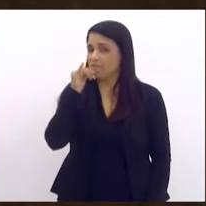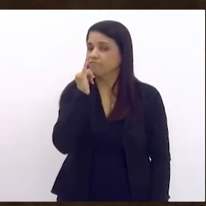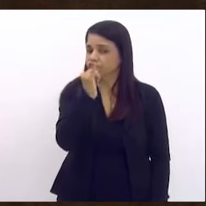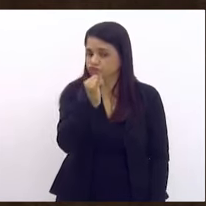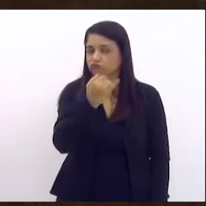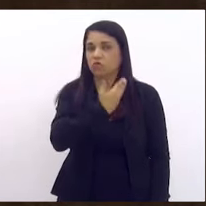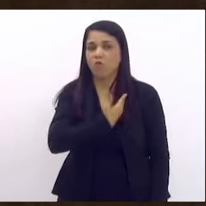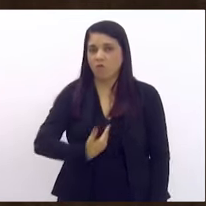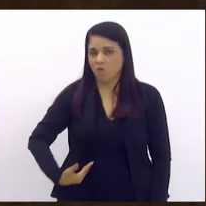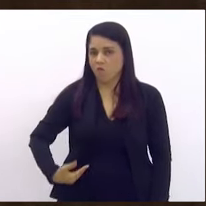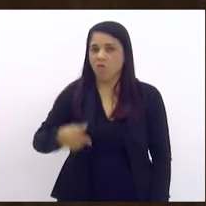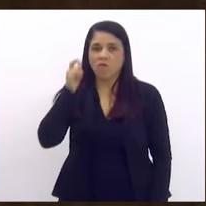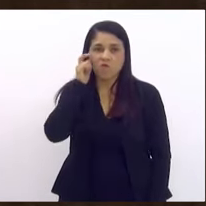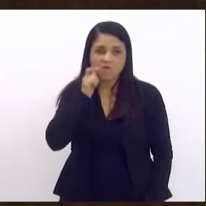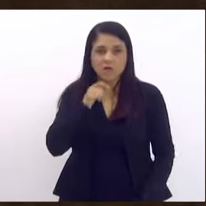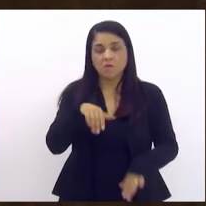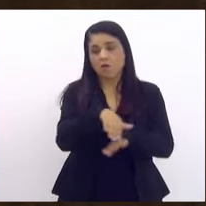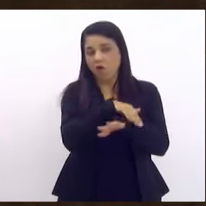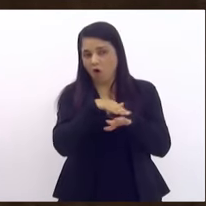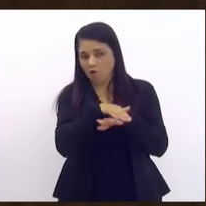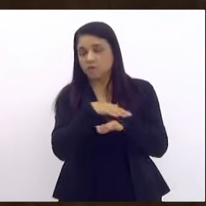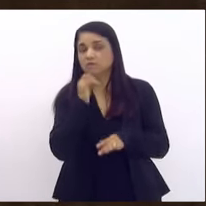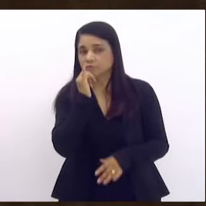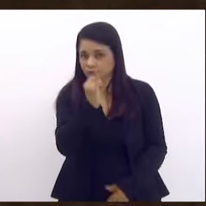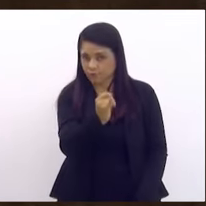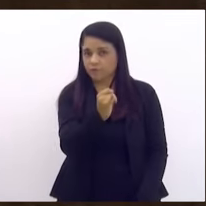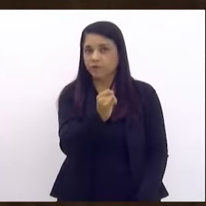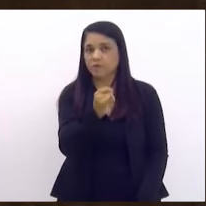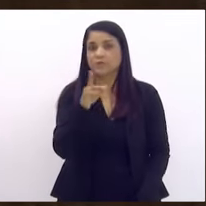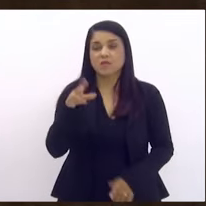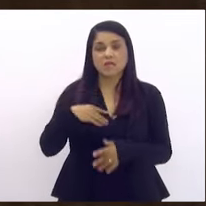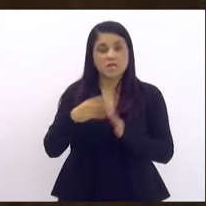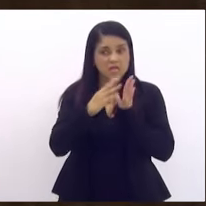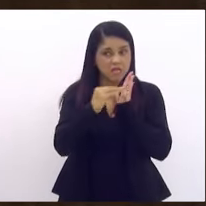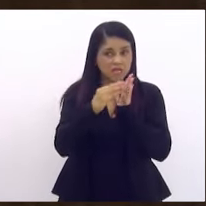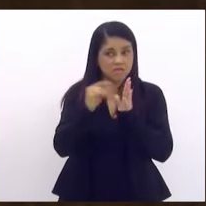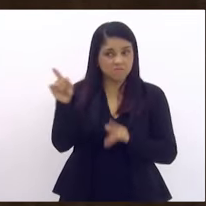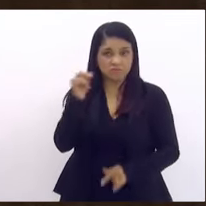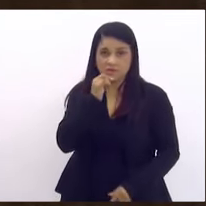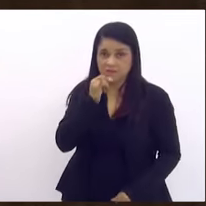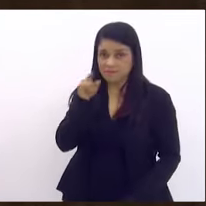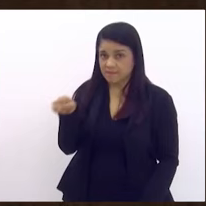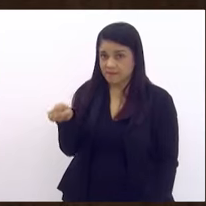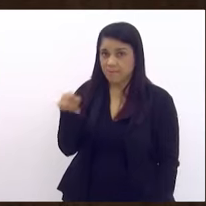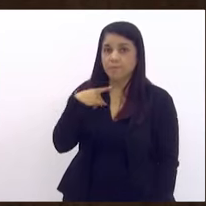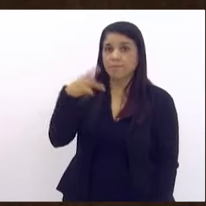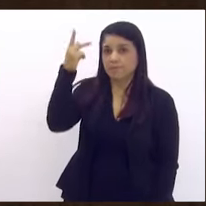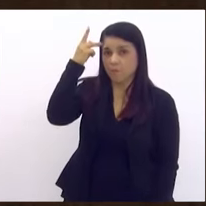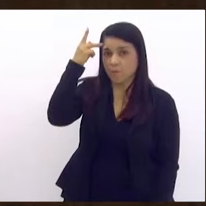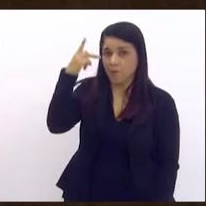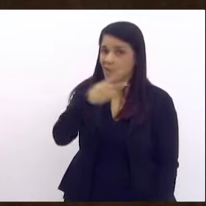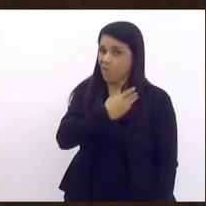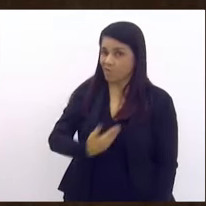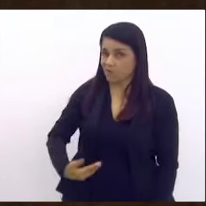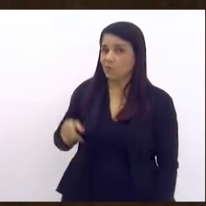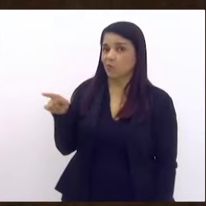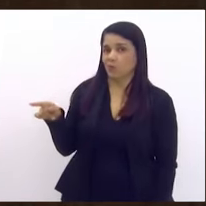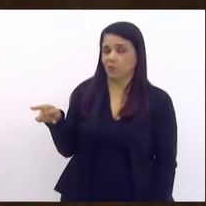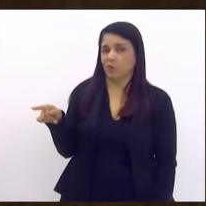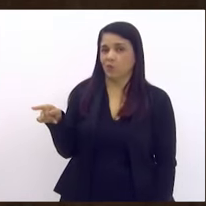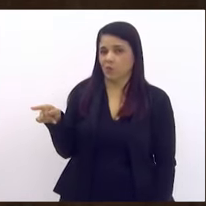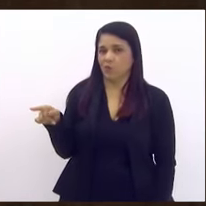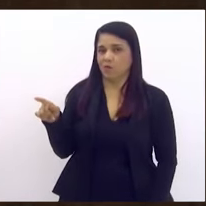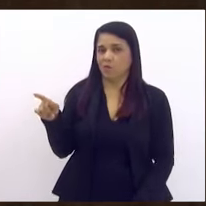Castro mire-se no exemplo do vosso colega Paulista que é mais conservador do que você e na hora que ele foi sancionar